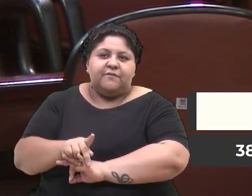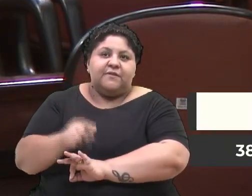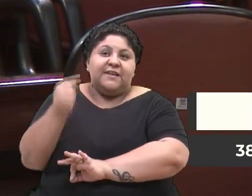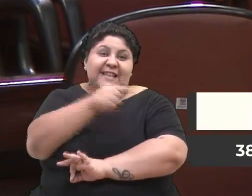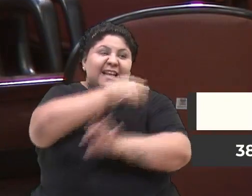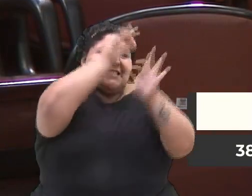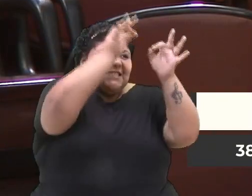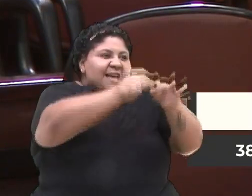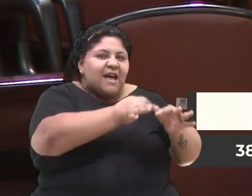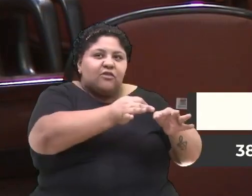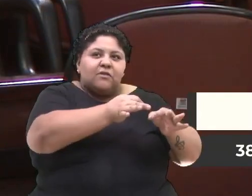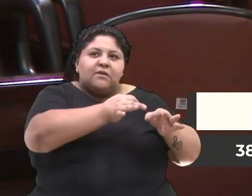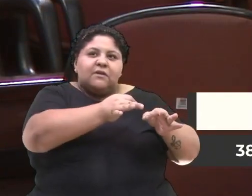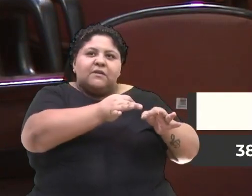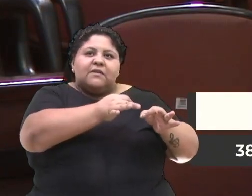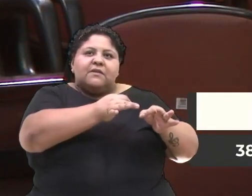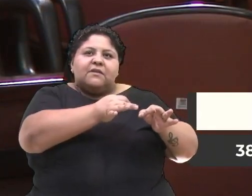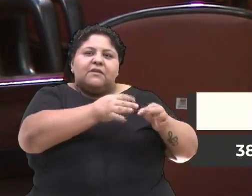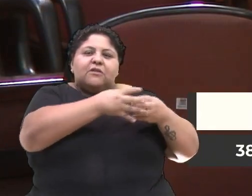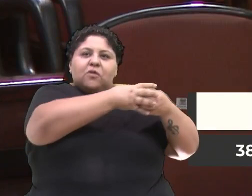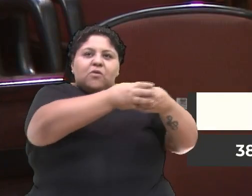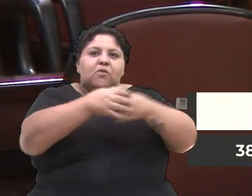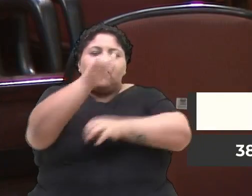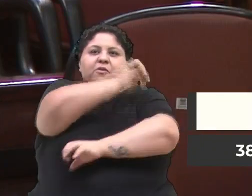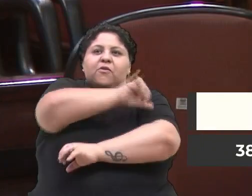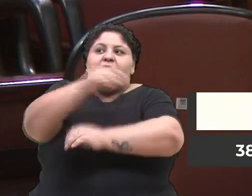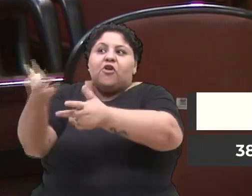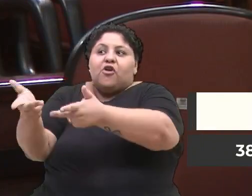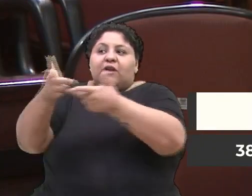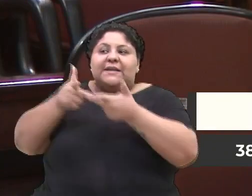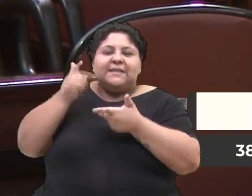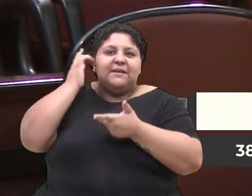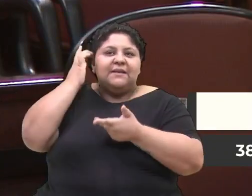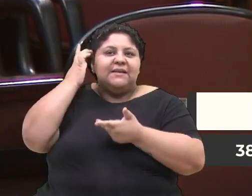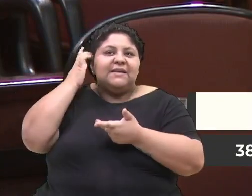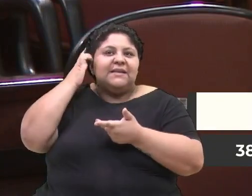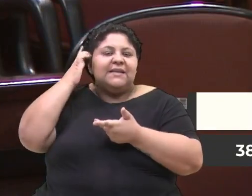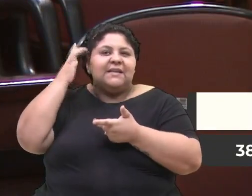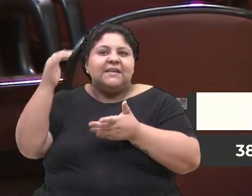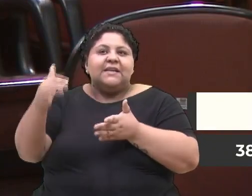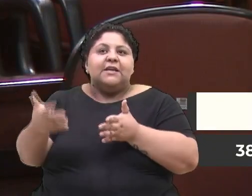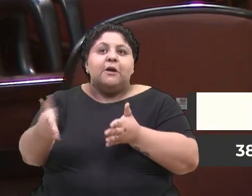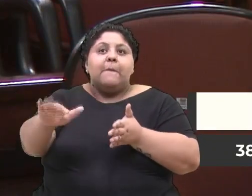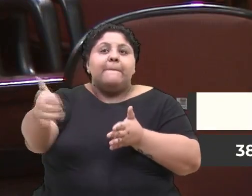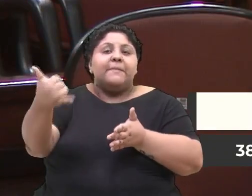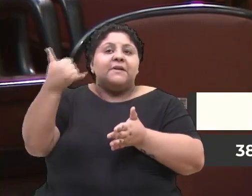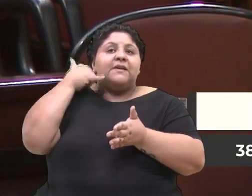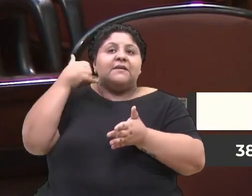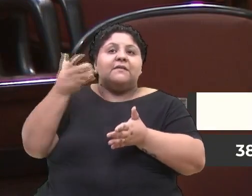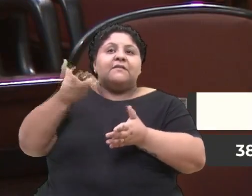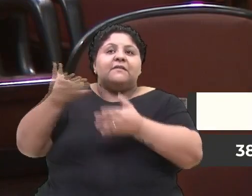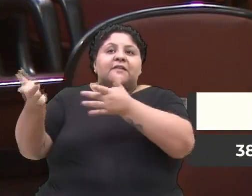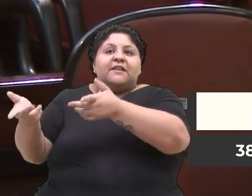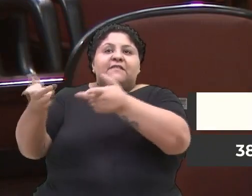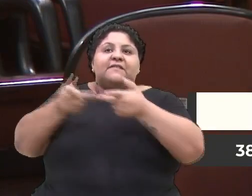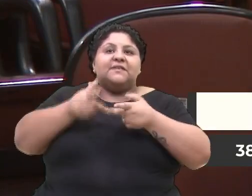certo. Tanto é que a comitiva de Niterói que nos recebeu, vereadora Tatiane, entrou em contato comigo que eles querem visitar a Festa da